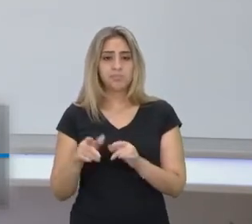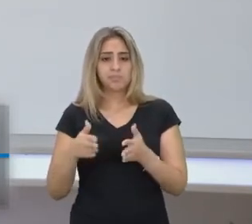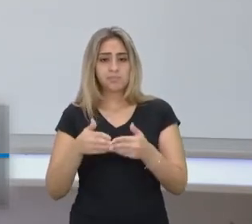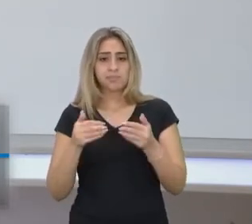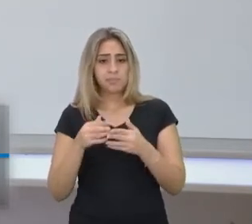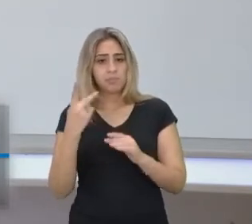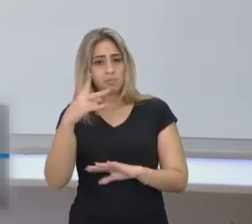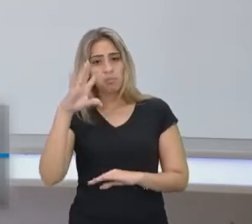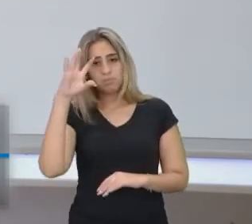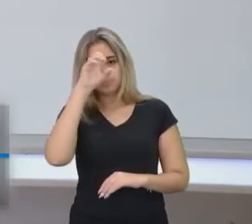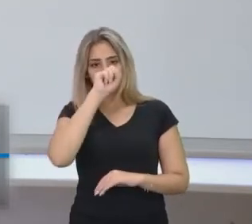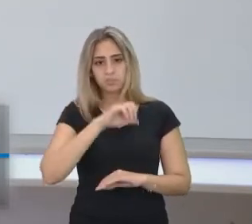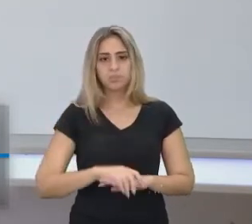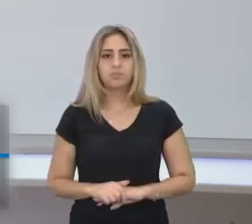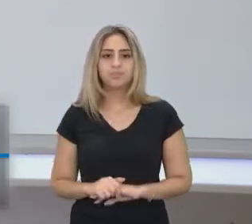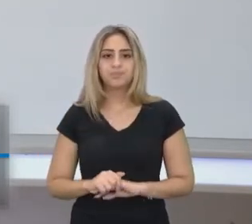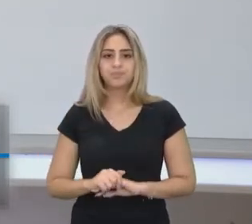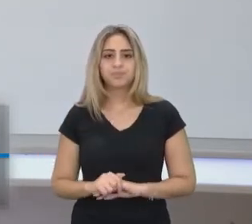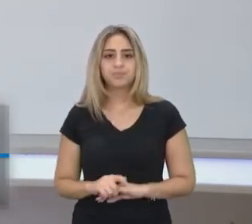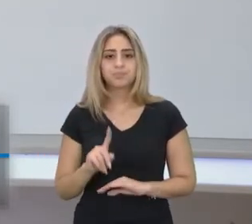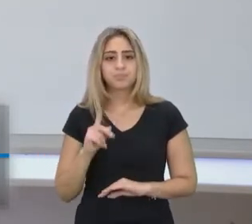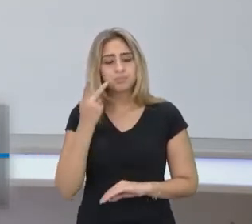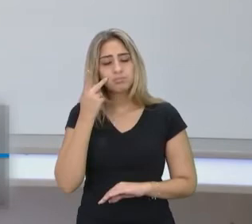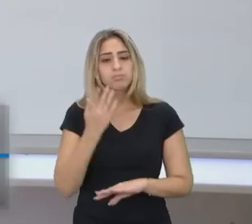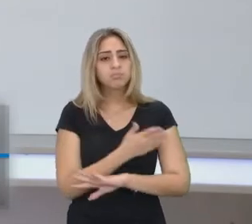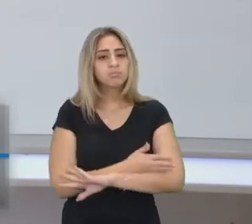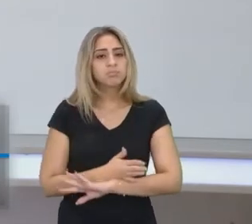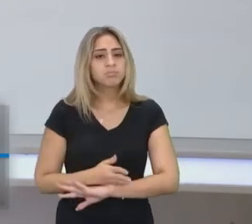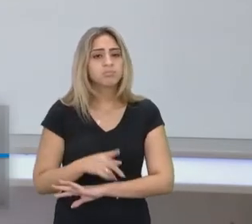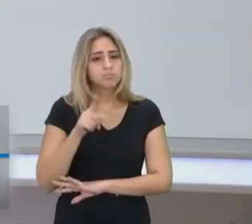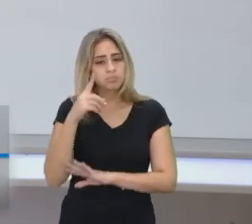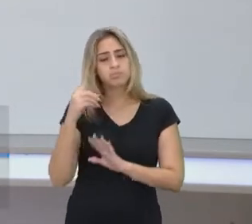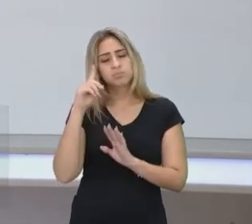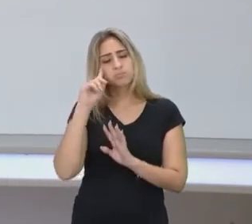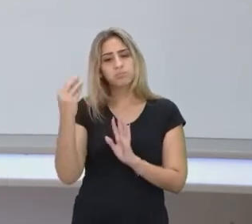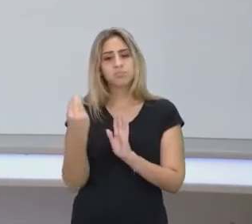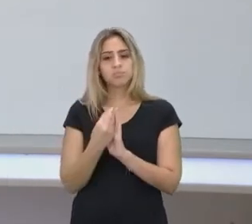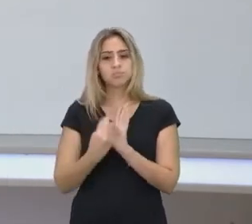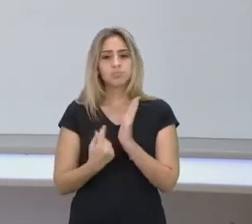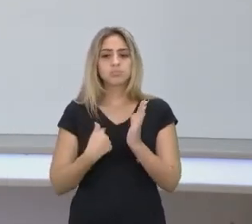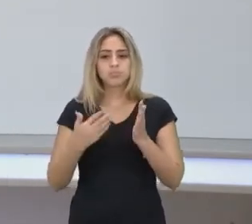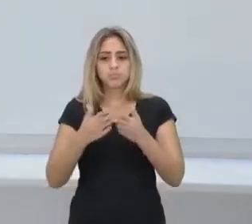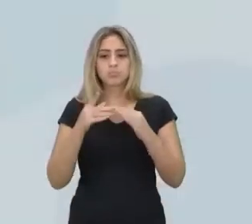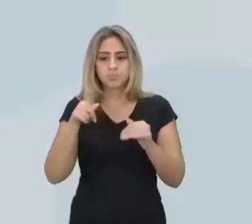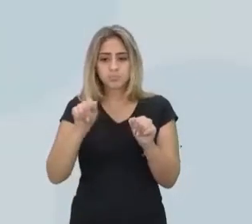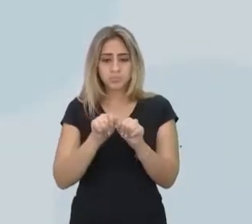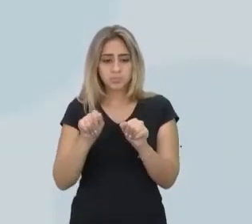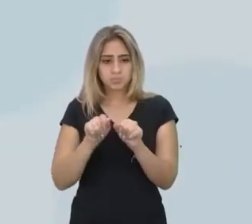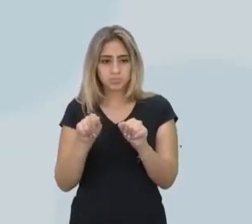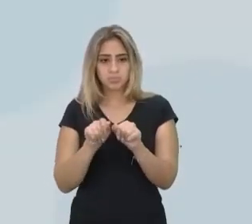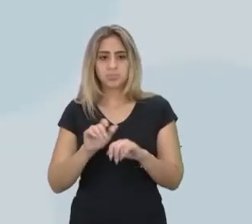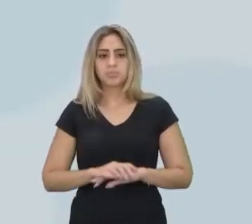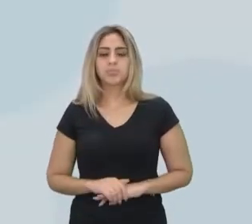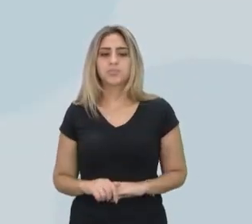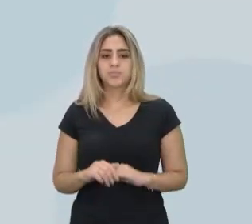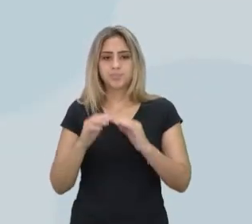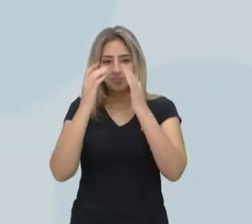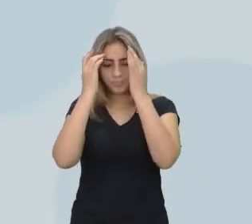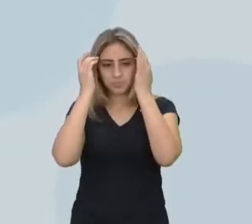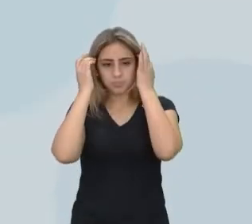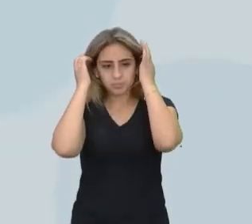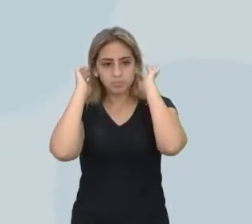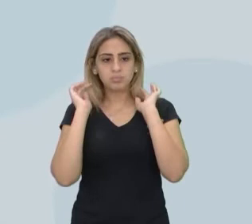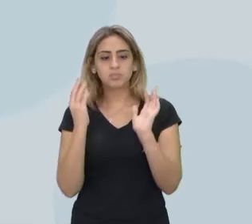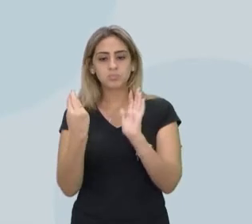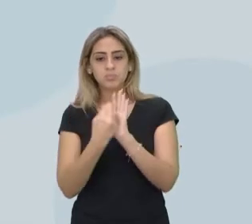favorecer o seu aprendizado. Para começar esse diário de bordo, eu vou pedir para você fazer o seguinte. Então, você vai colocar ali,